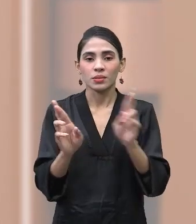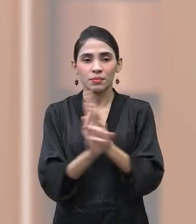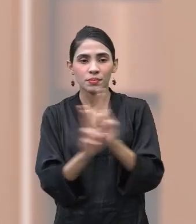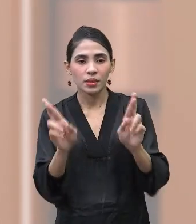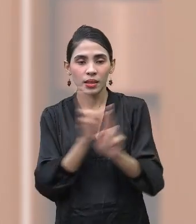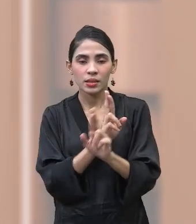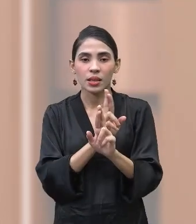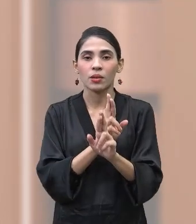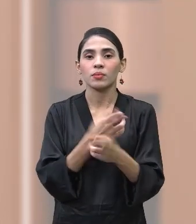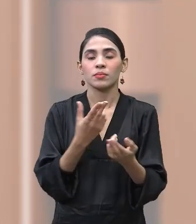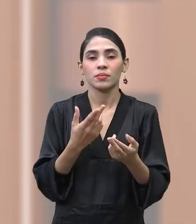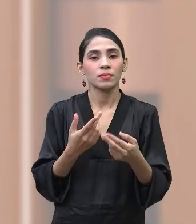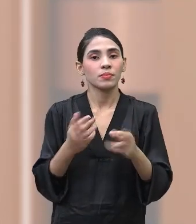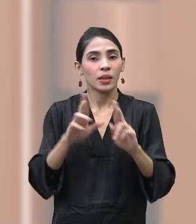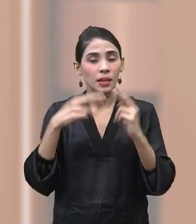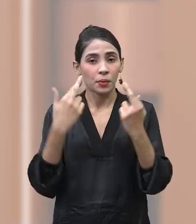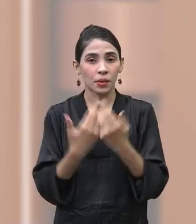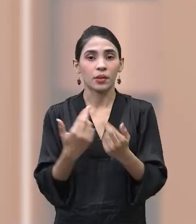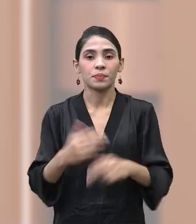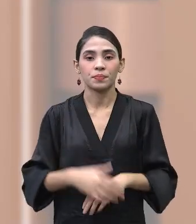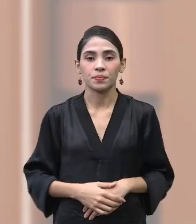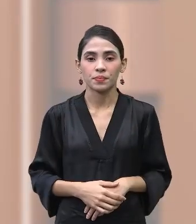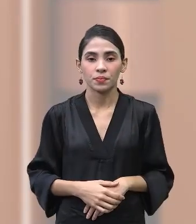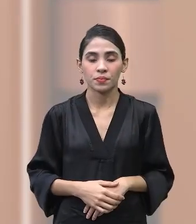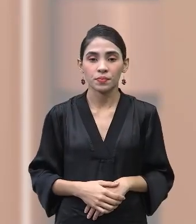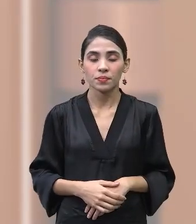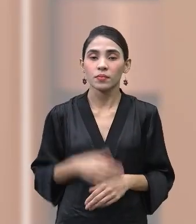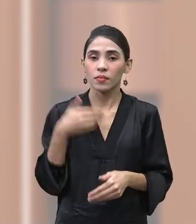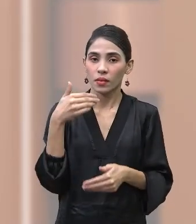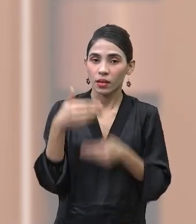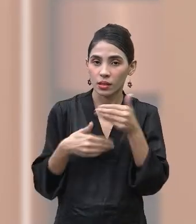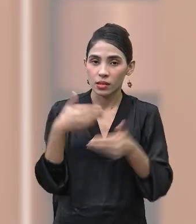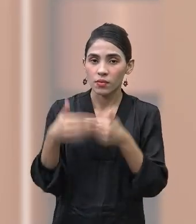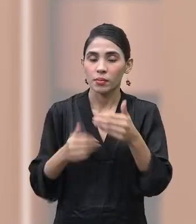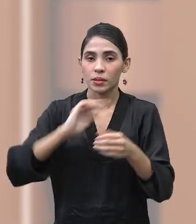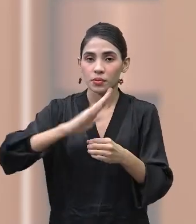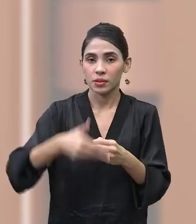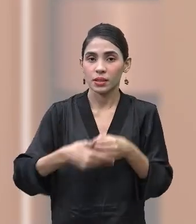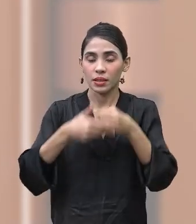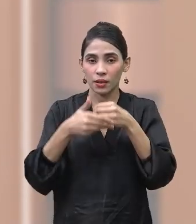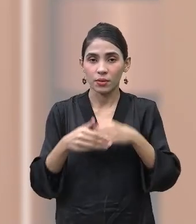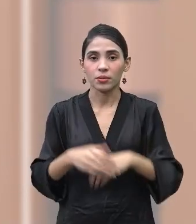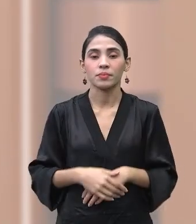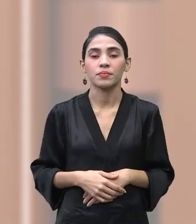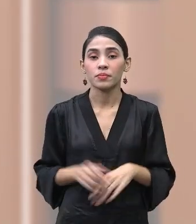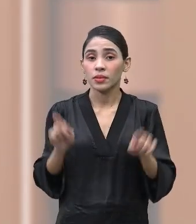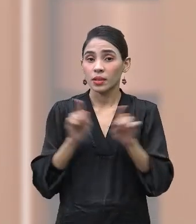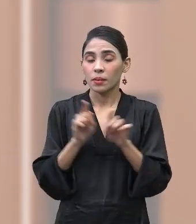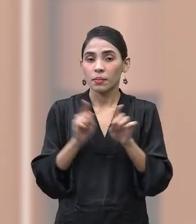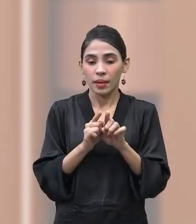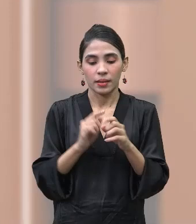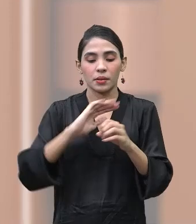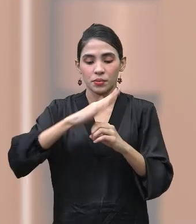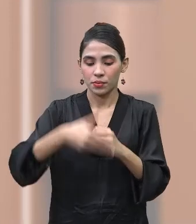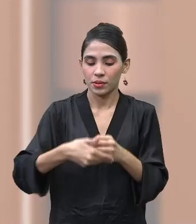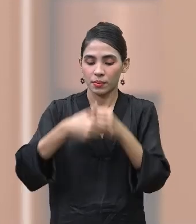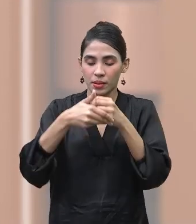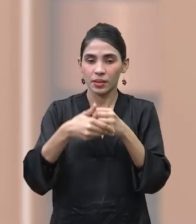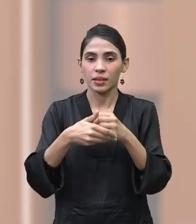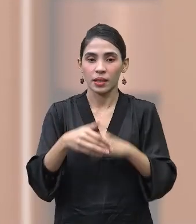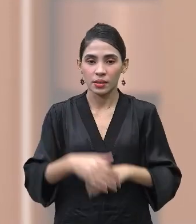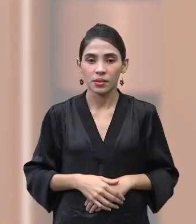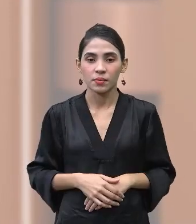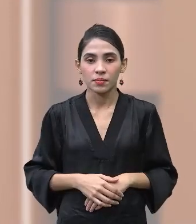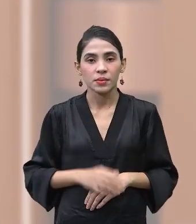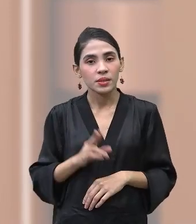relacionadas, durante essas conferências, o desenvolvimento sustentável, né, a questão da sustentabilidade, na verdade,